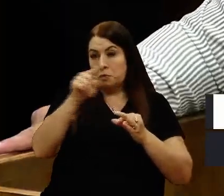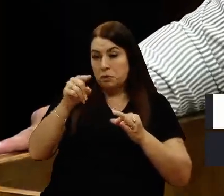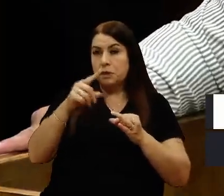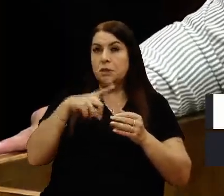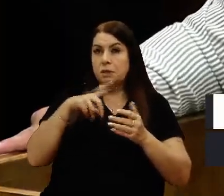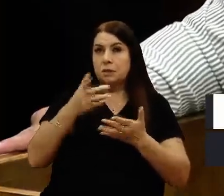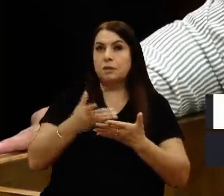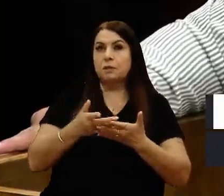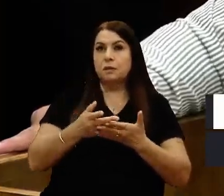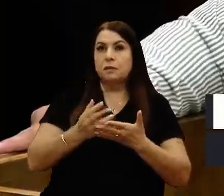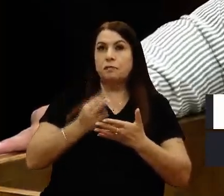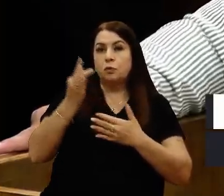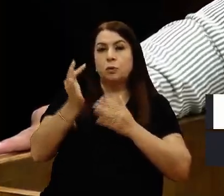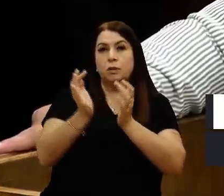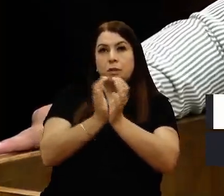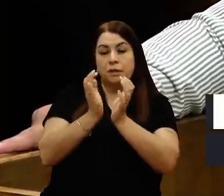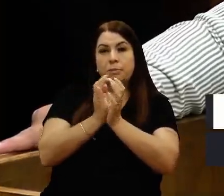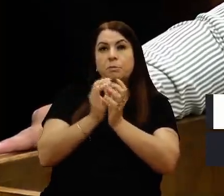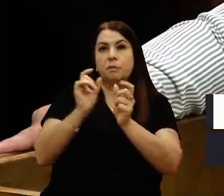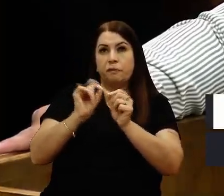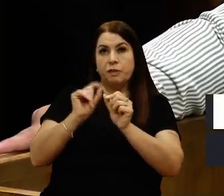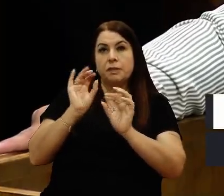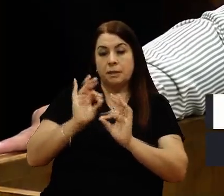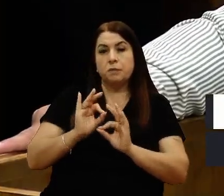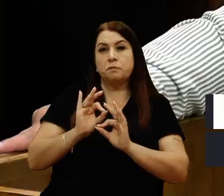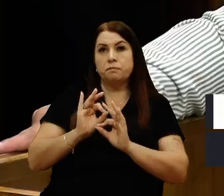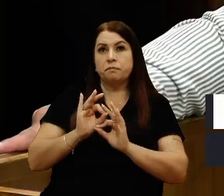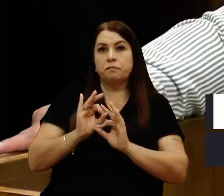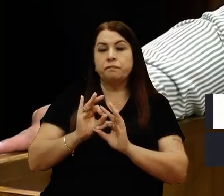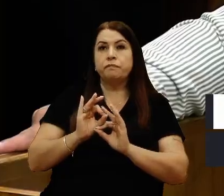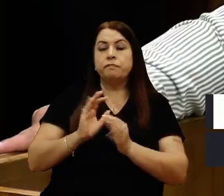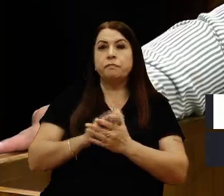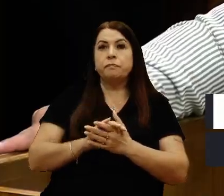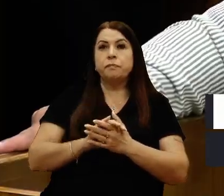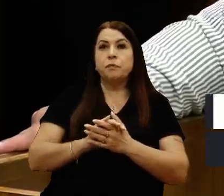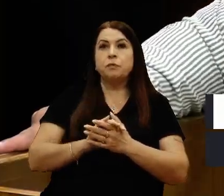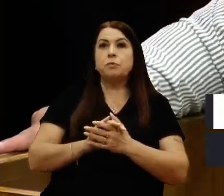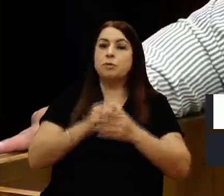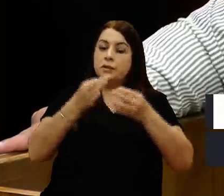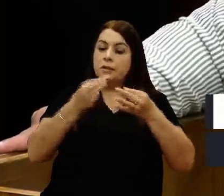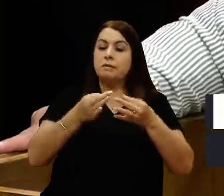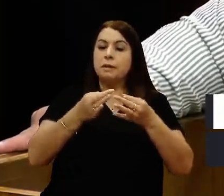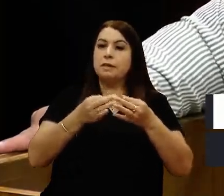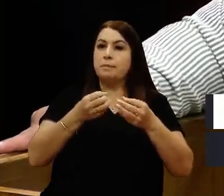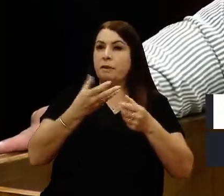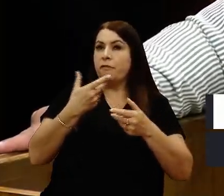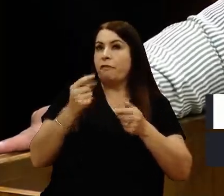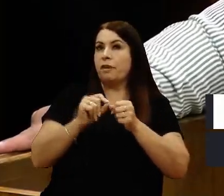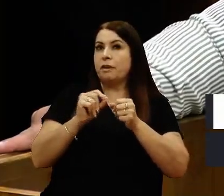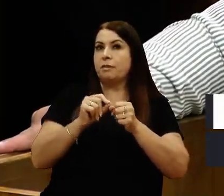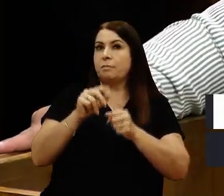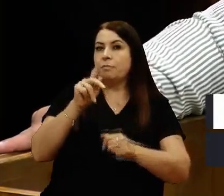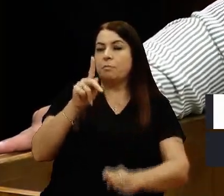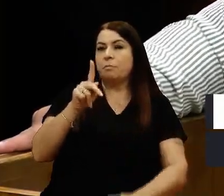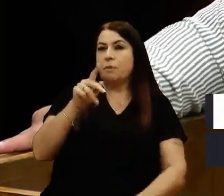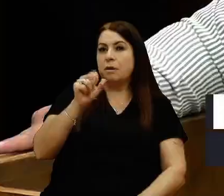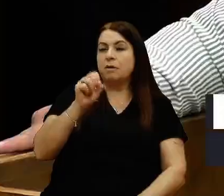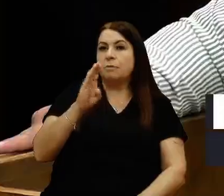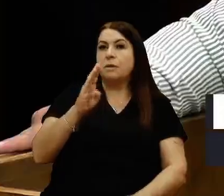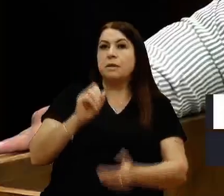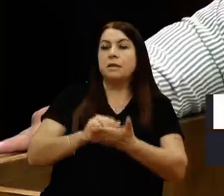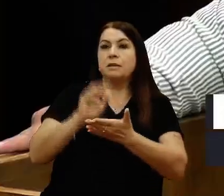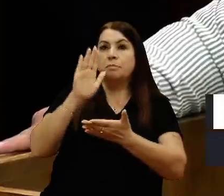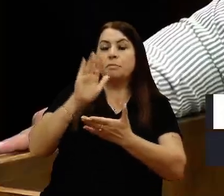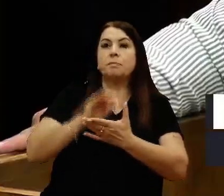e a sua futura equipe vão fazer isso com muita maestria, na medida que o PSB... Ele pediu uma parte. Na medida